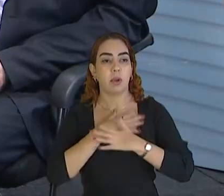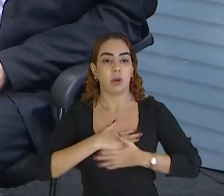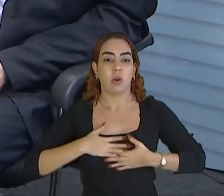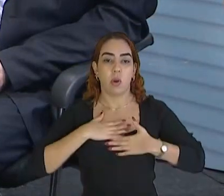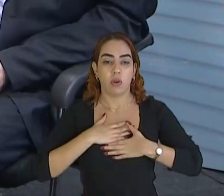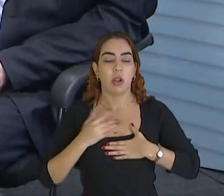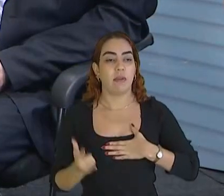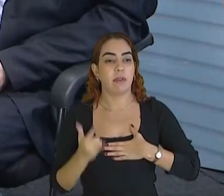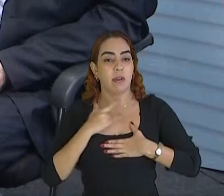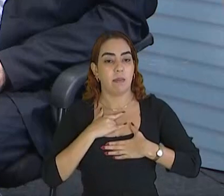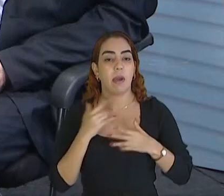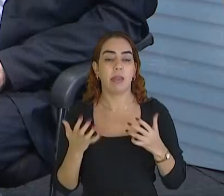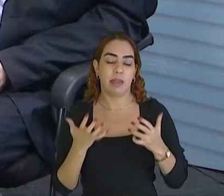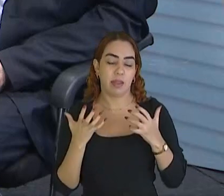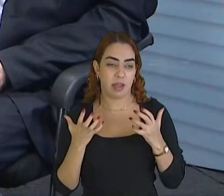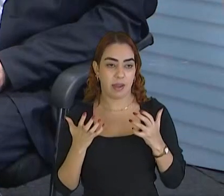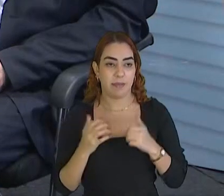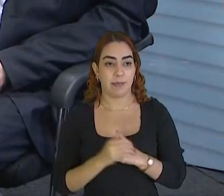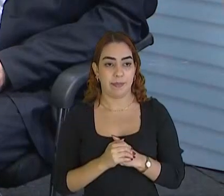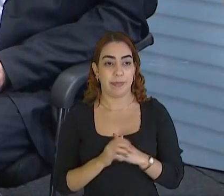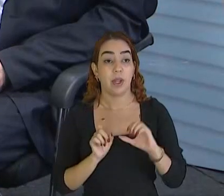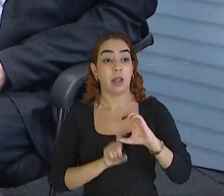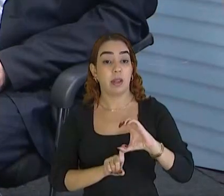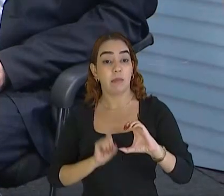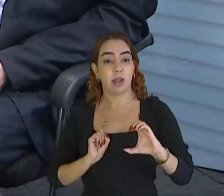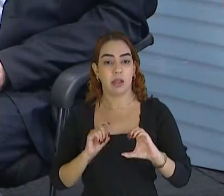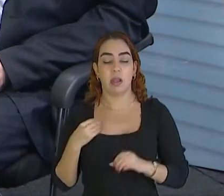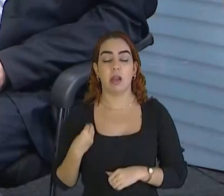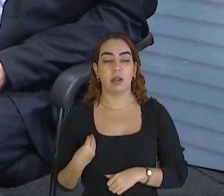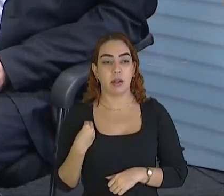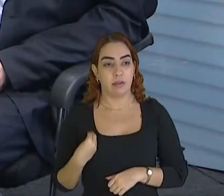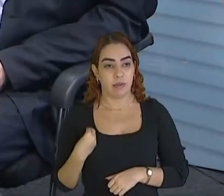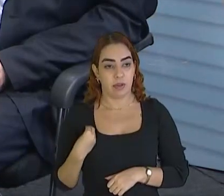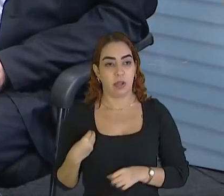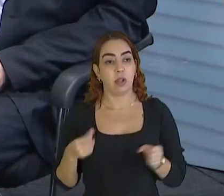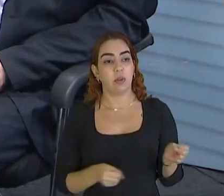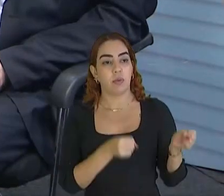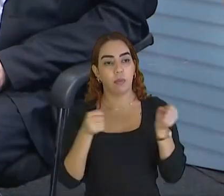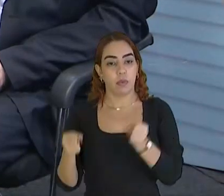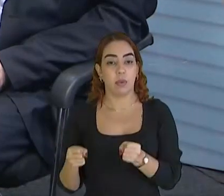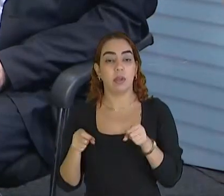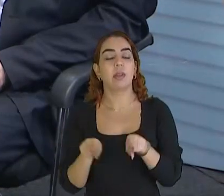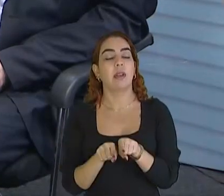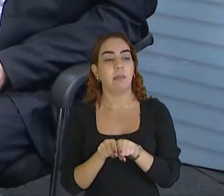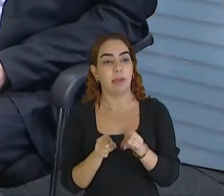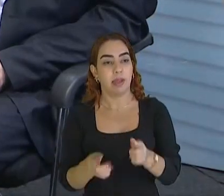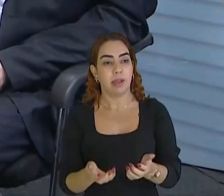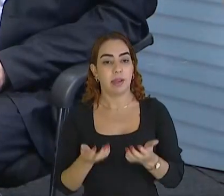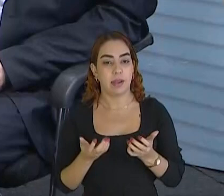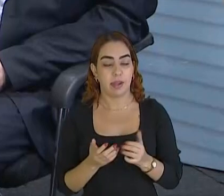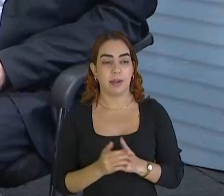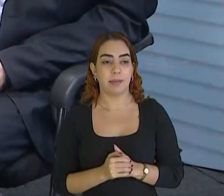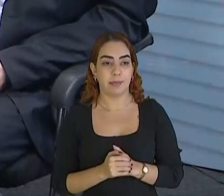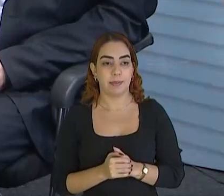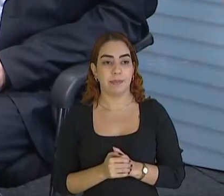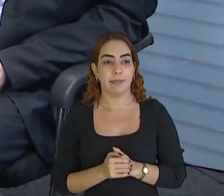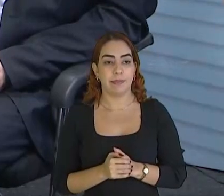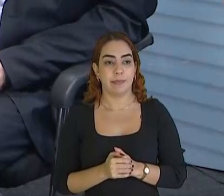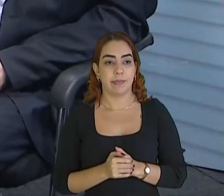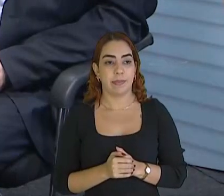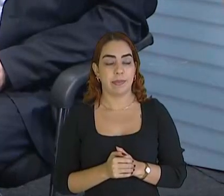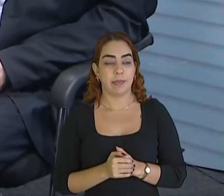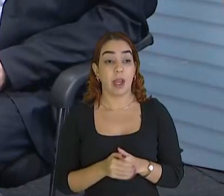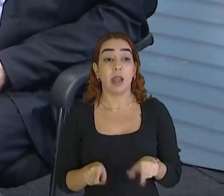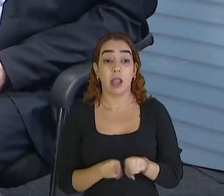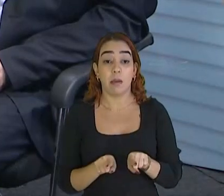quer ser reconhecido. Autonomia sobre a sua própria vida, ele quer ter autonomia sobre a sua própria vida. E inserção no mercado de consumo de